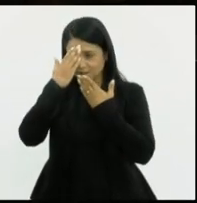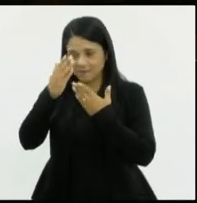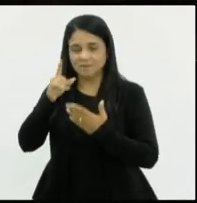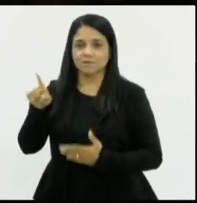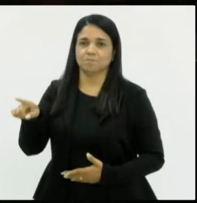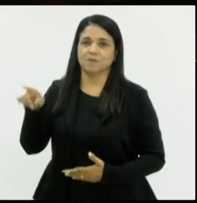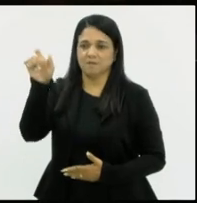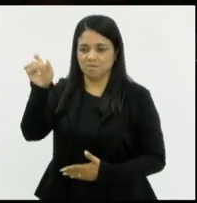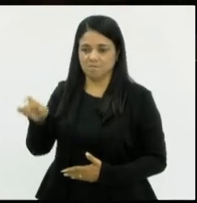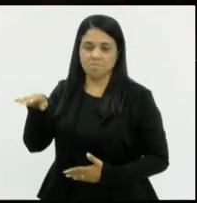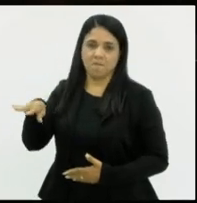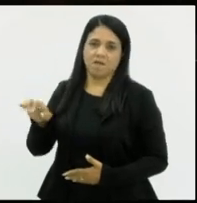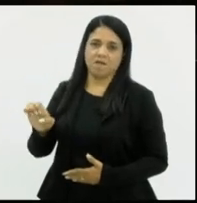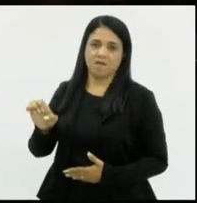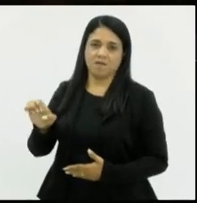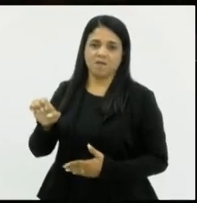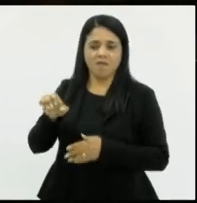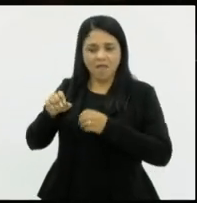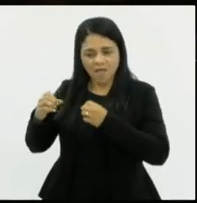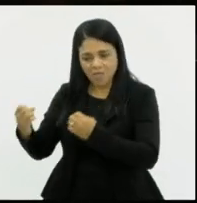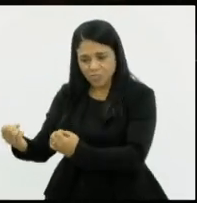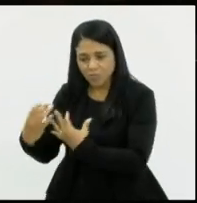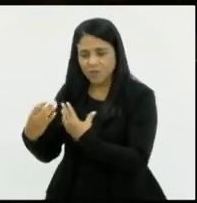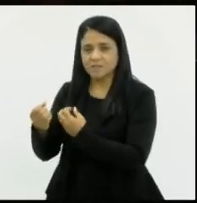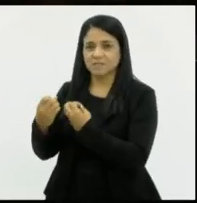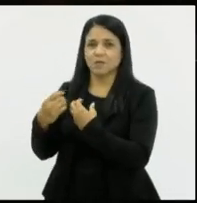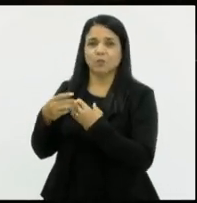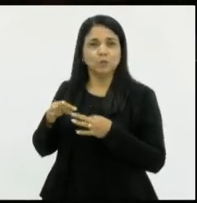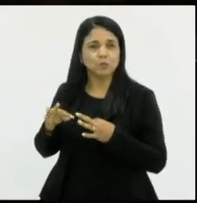toda a educação e tudo que ela fez e faz por mim.